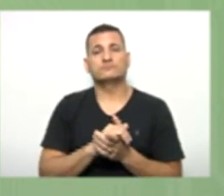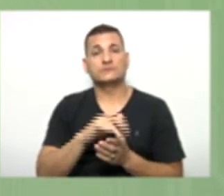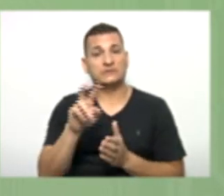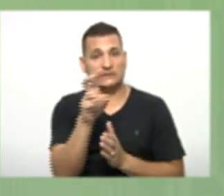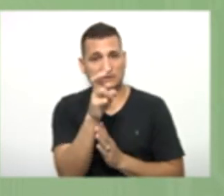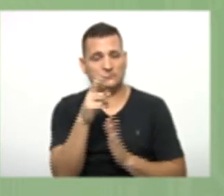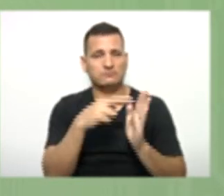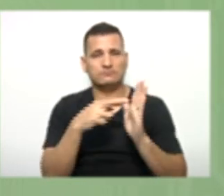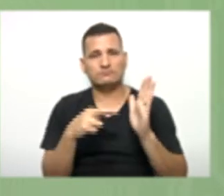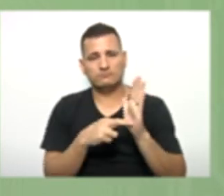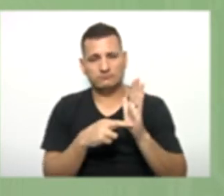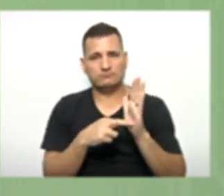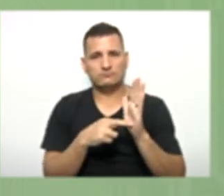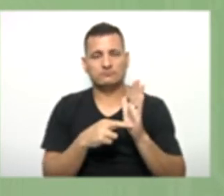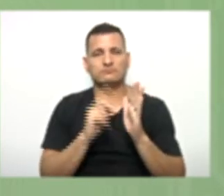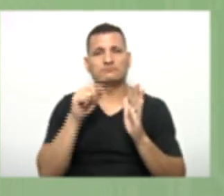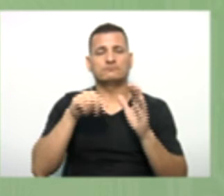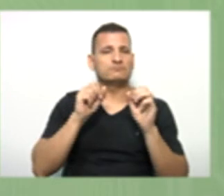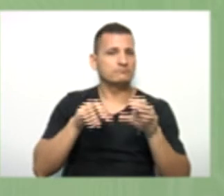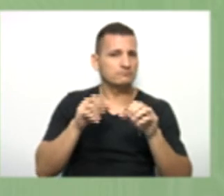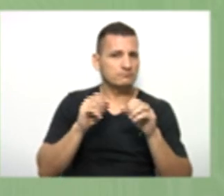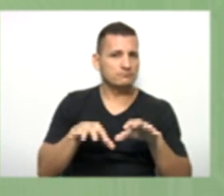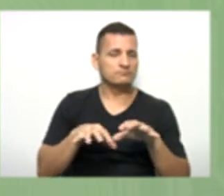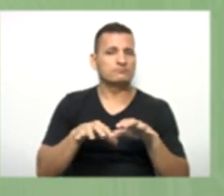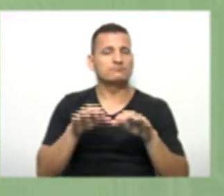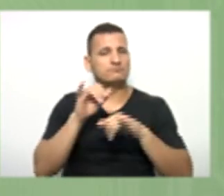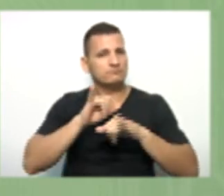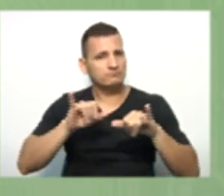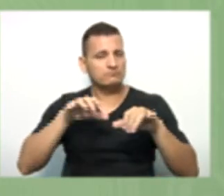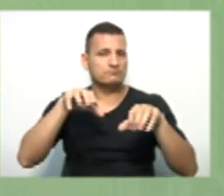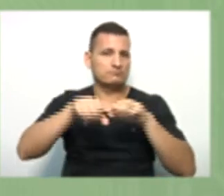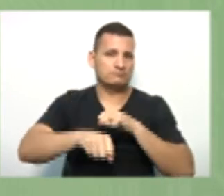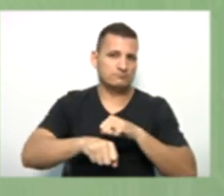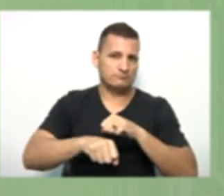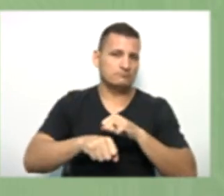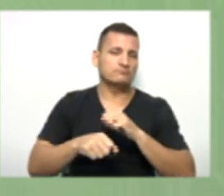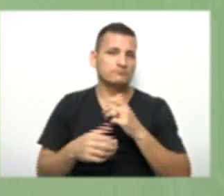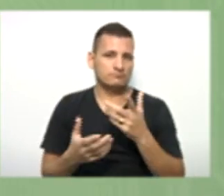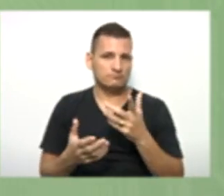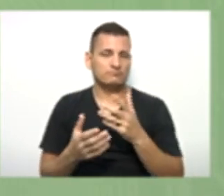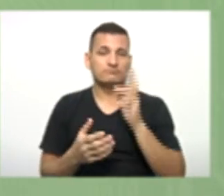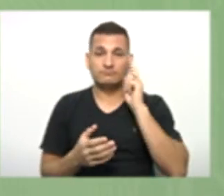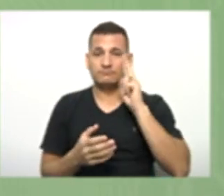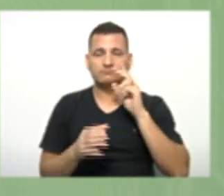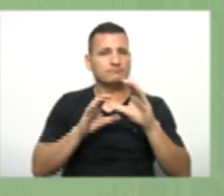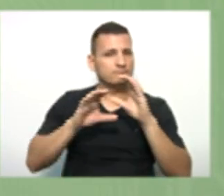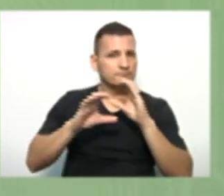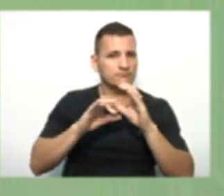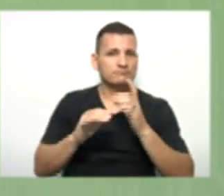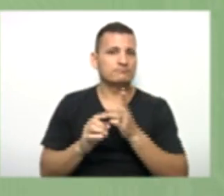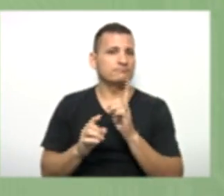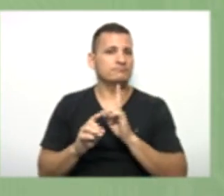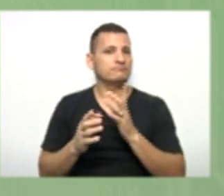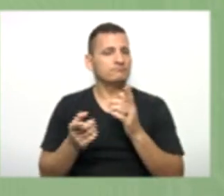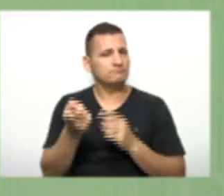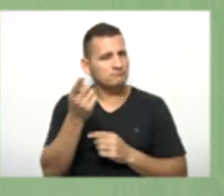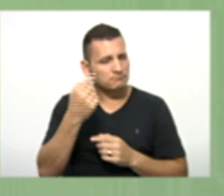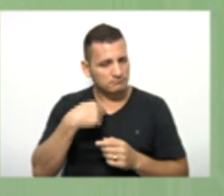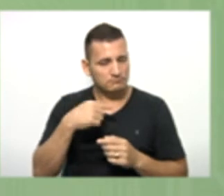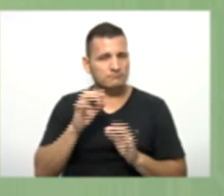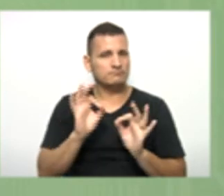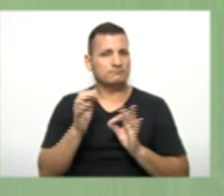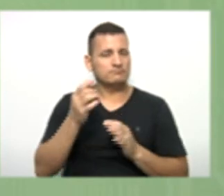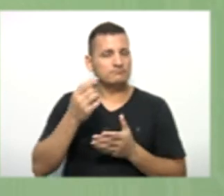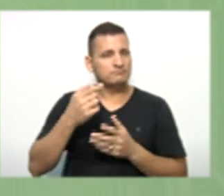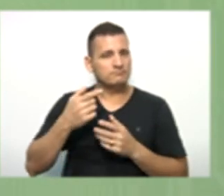que é educação, formação e informação. Corrigindo aí que a gente tinha dito que era comunicação, e vocês não me corrigiram. Tô vendo